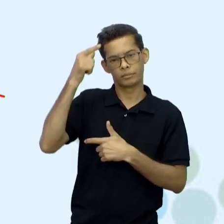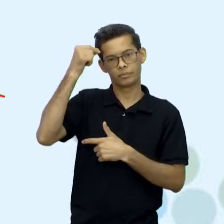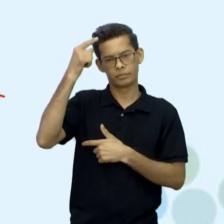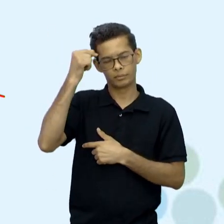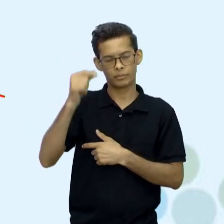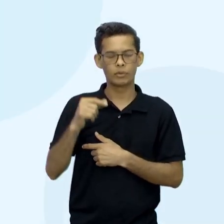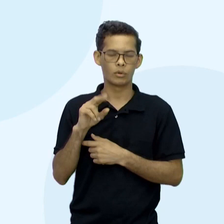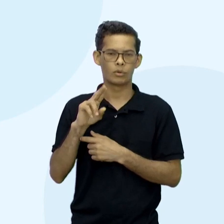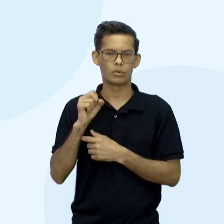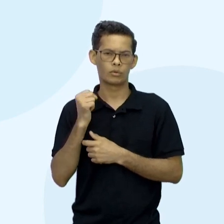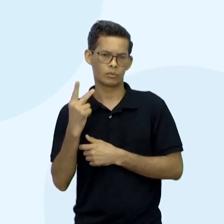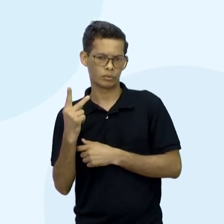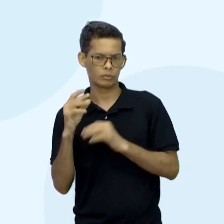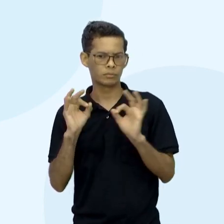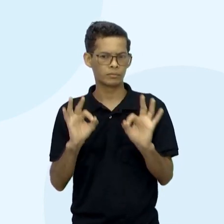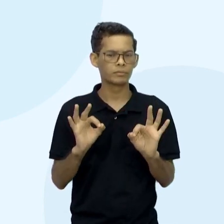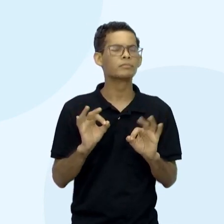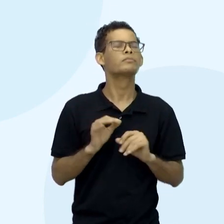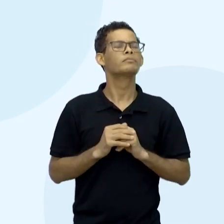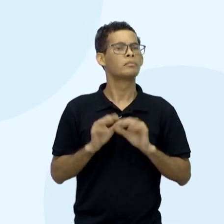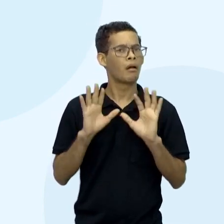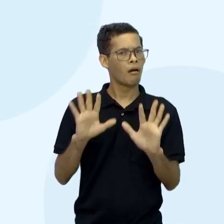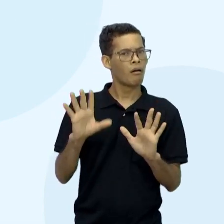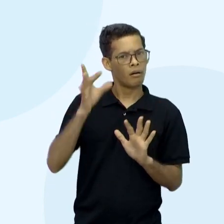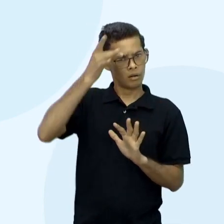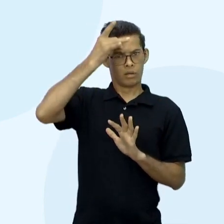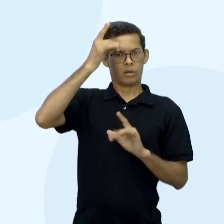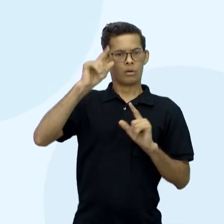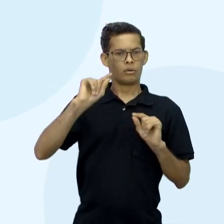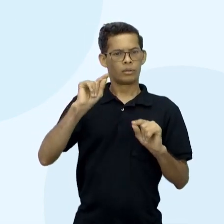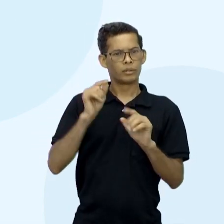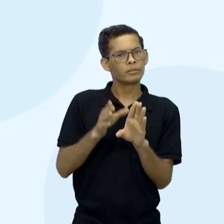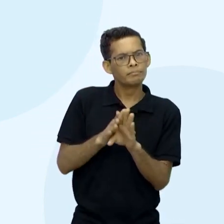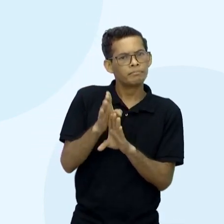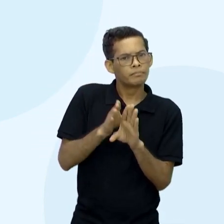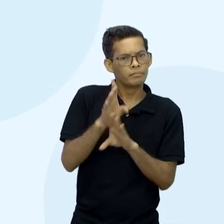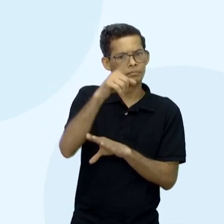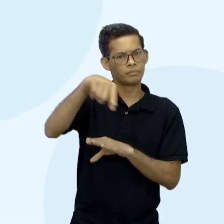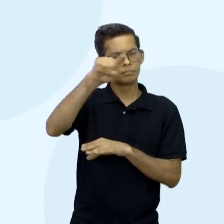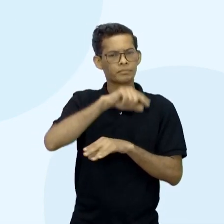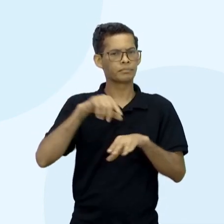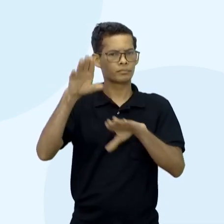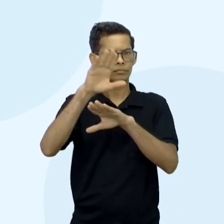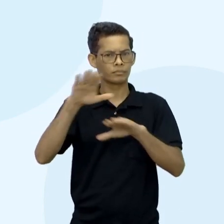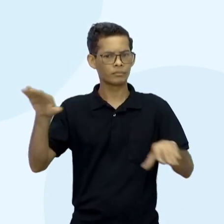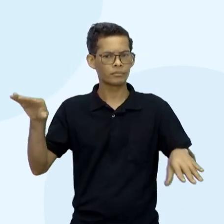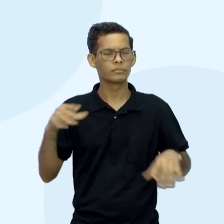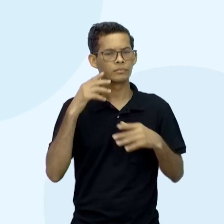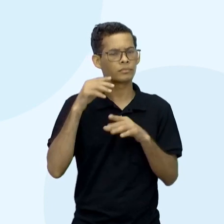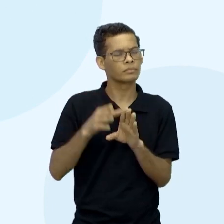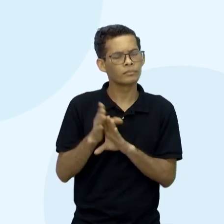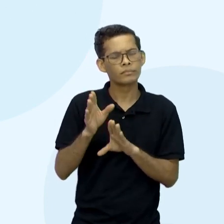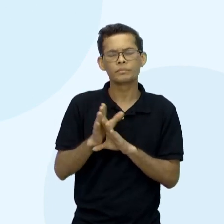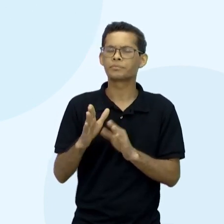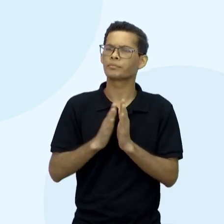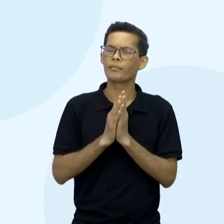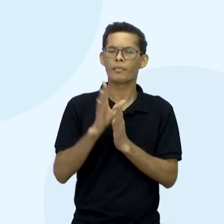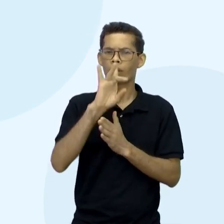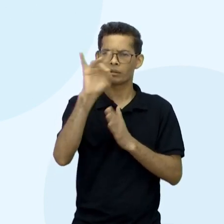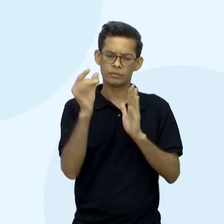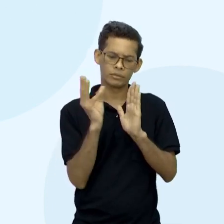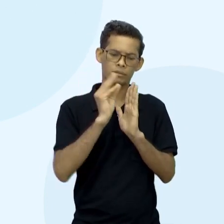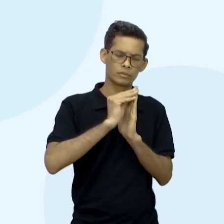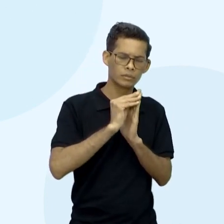posso esquecer, né, Gibalina? Não esqueçam, orientações para os estudantes, né, Gibalina? Anotem, coloquem a data,